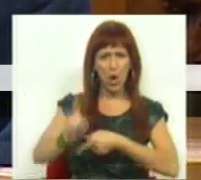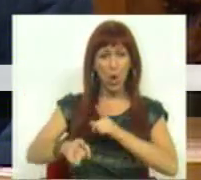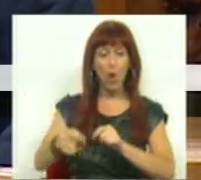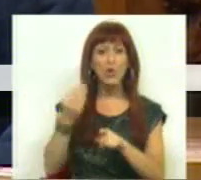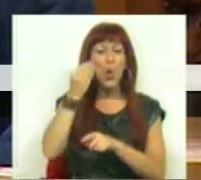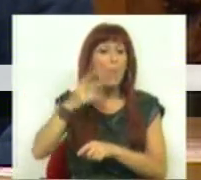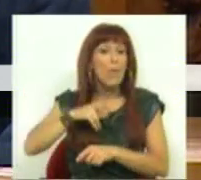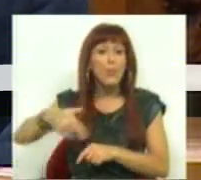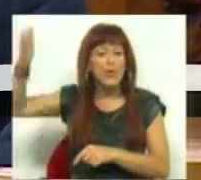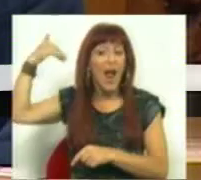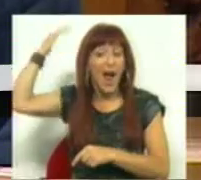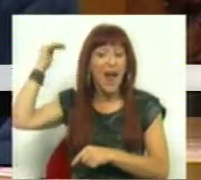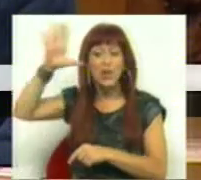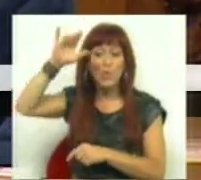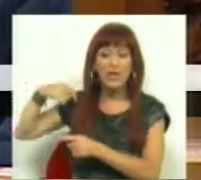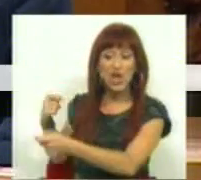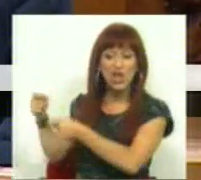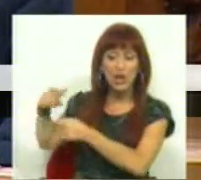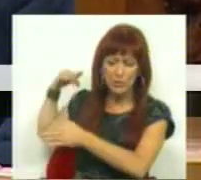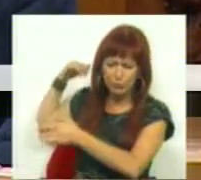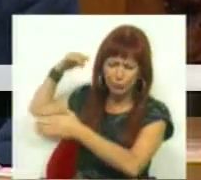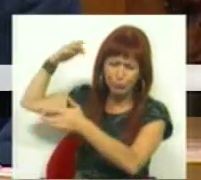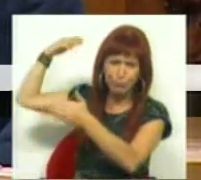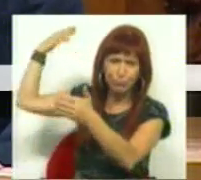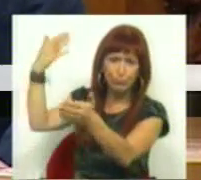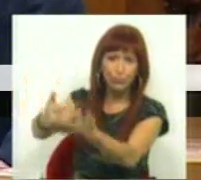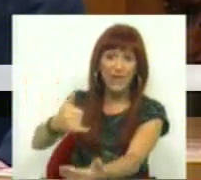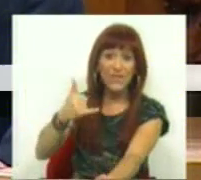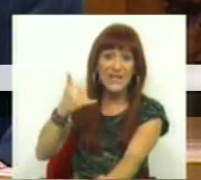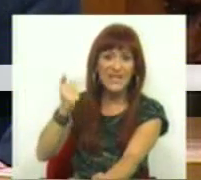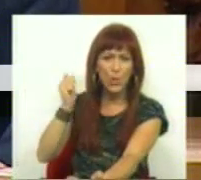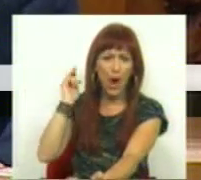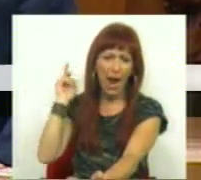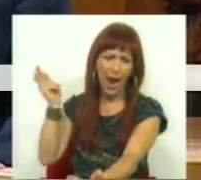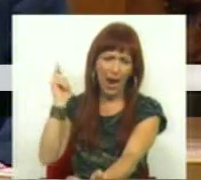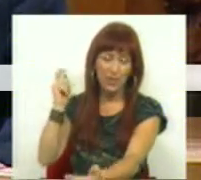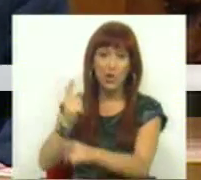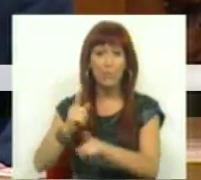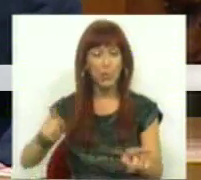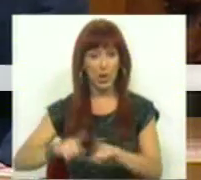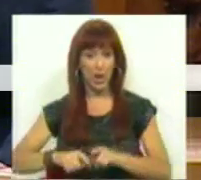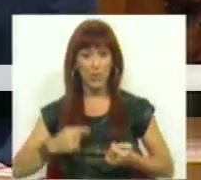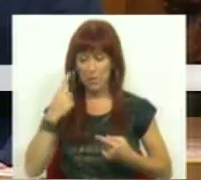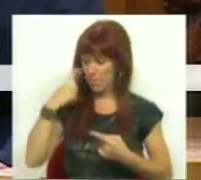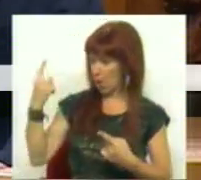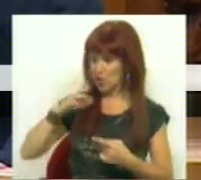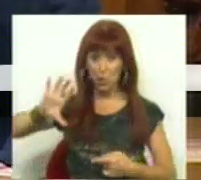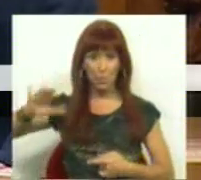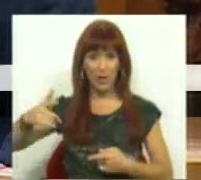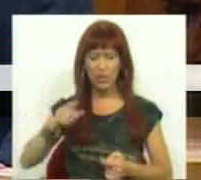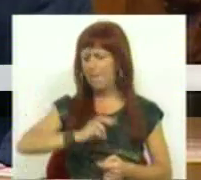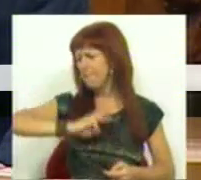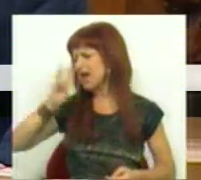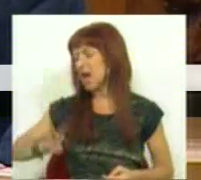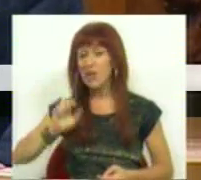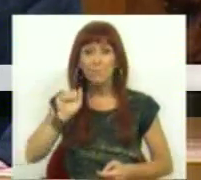como Portugal foi governado e gerido ao longo dos últimos 25 anos. Porque nos mostra um país onde